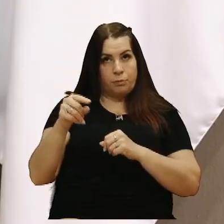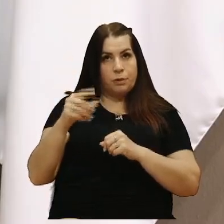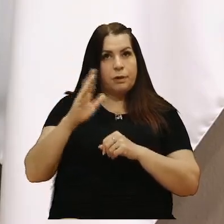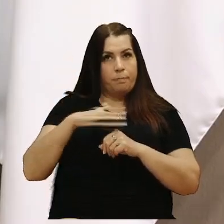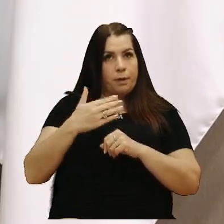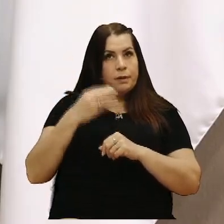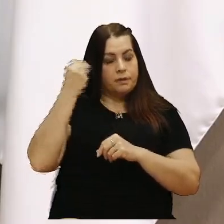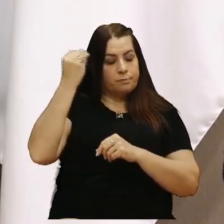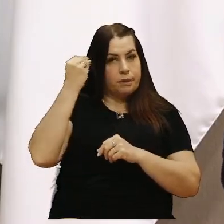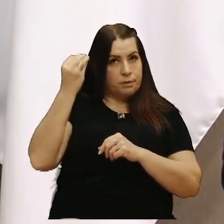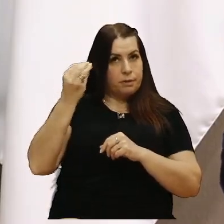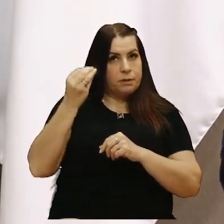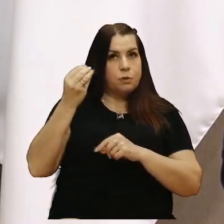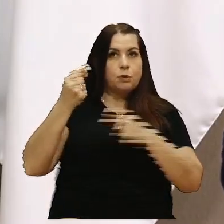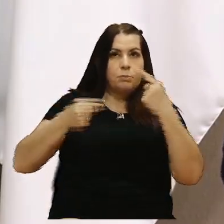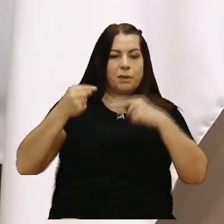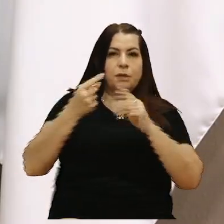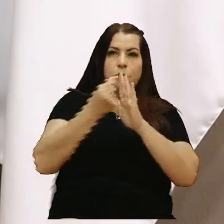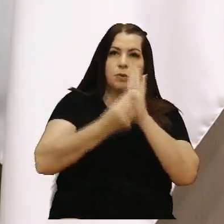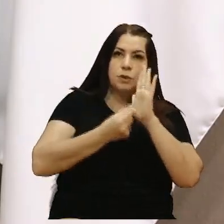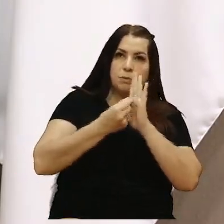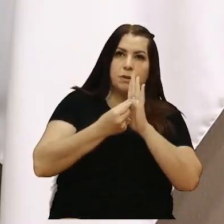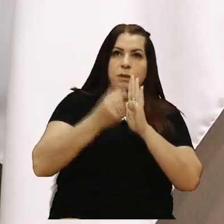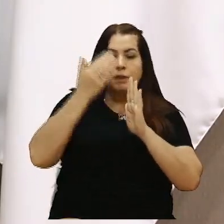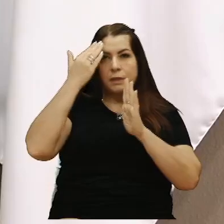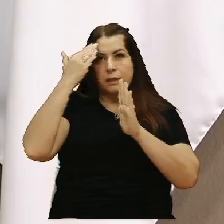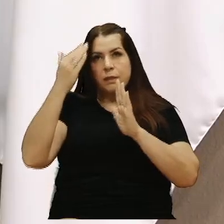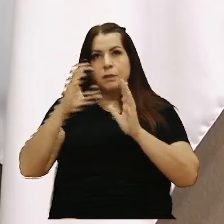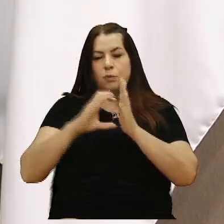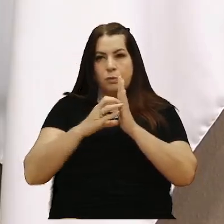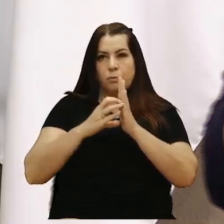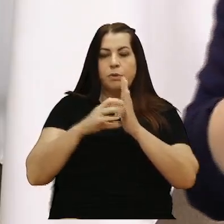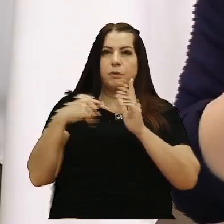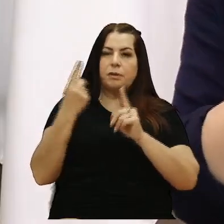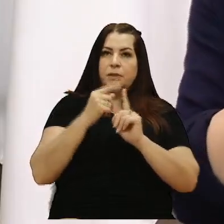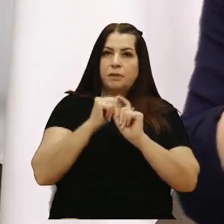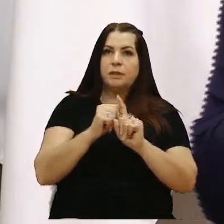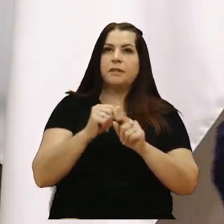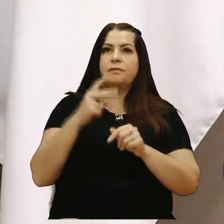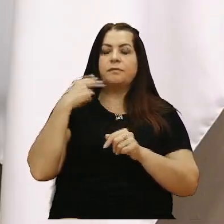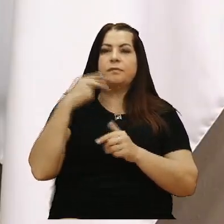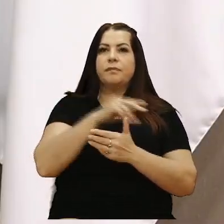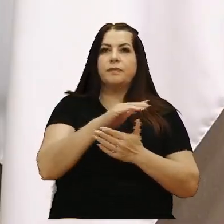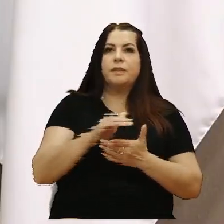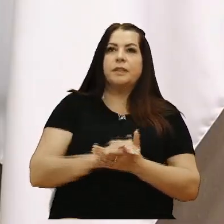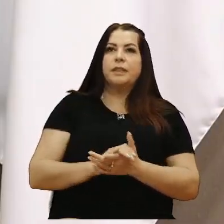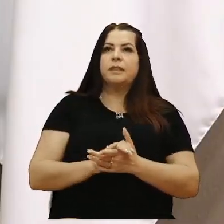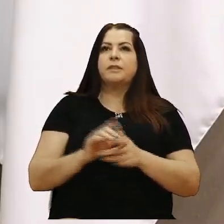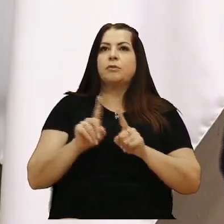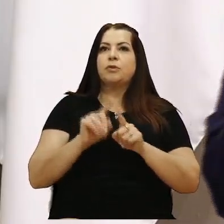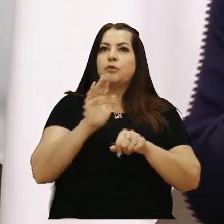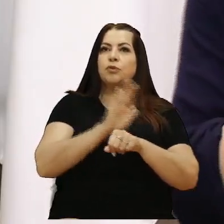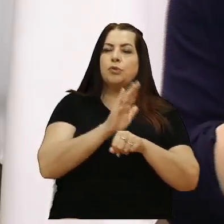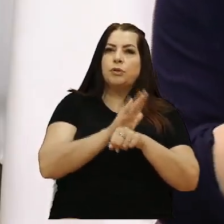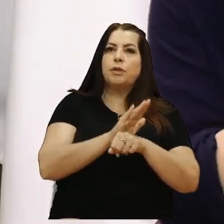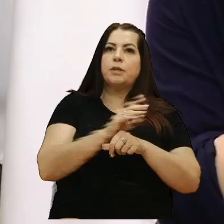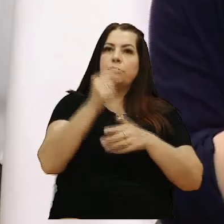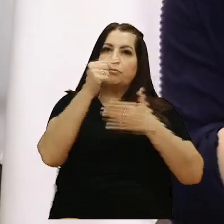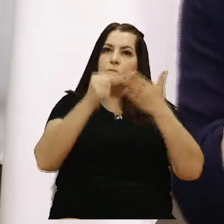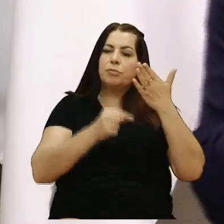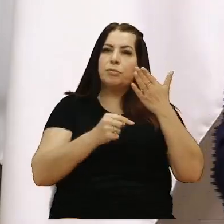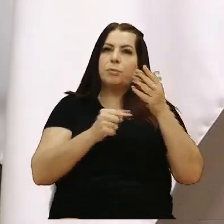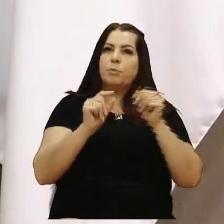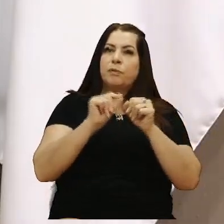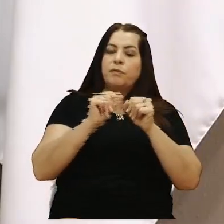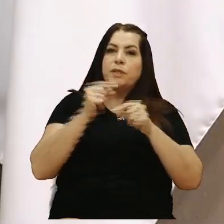mais experiência no debate orçamentário. Agradecer a nossa bancada e os nossos vereadores de Porto Alegre, que nos ajudaram a trazer elementos e